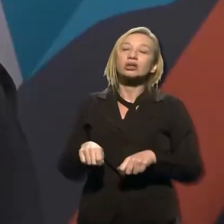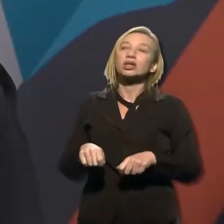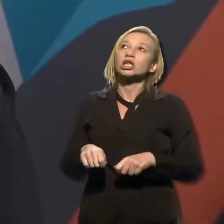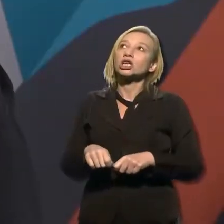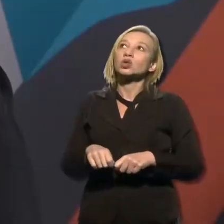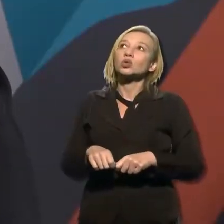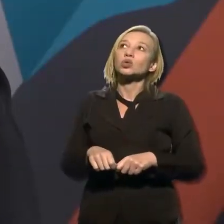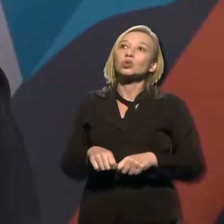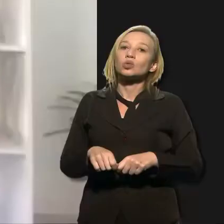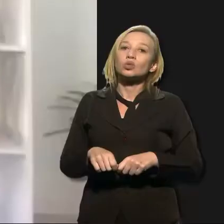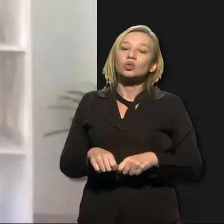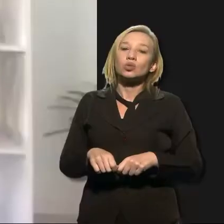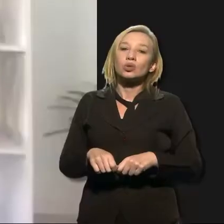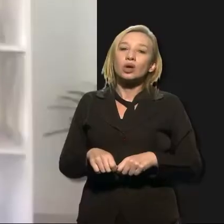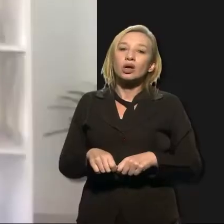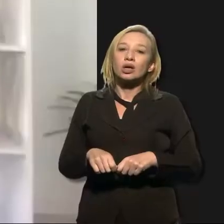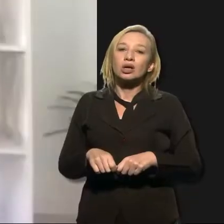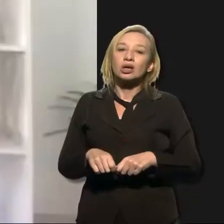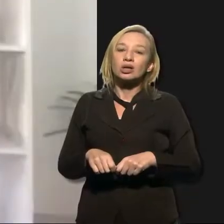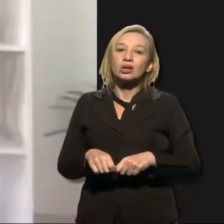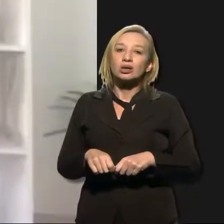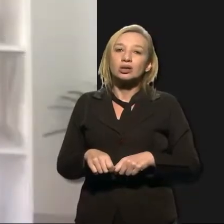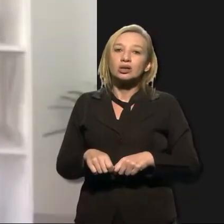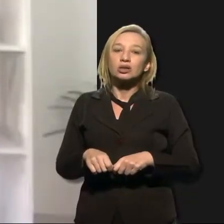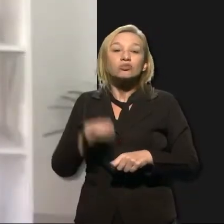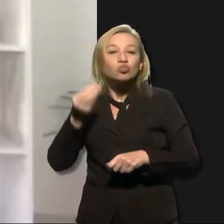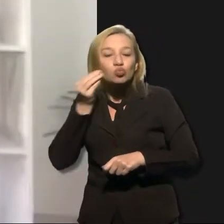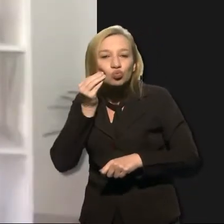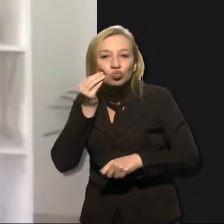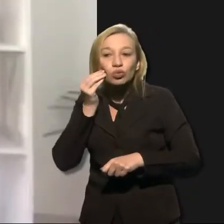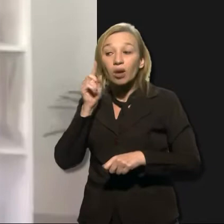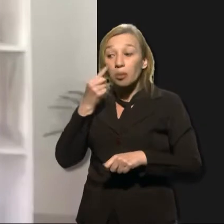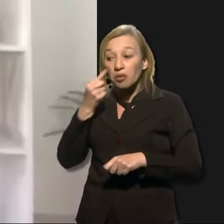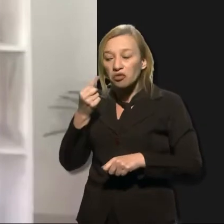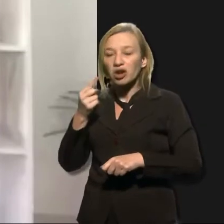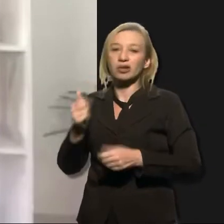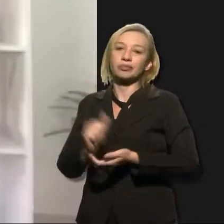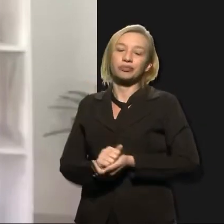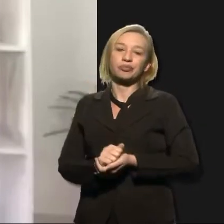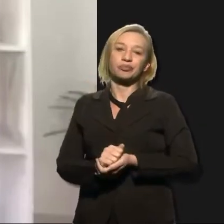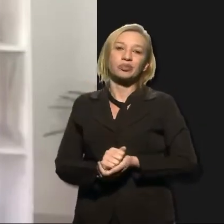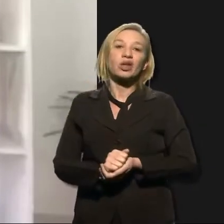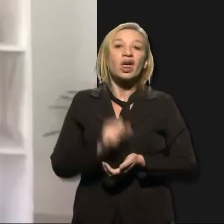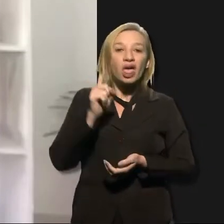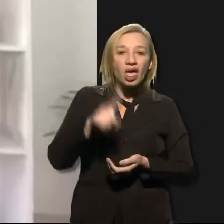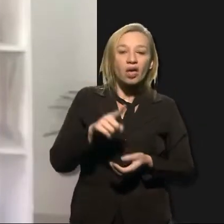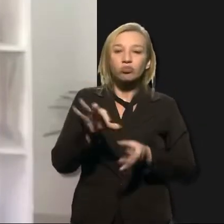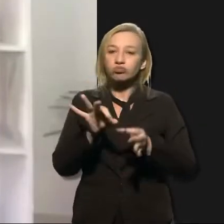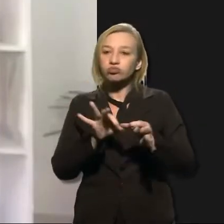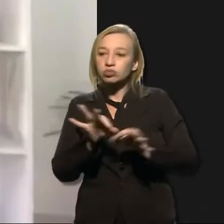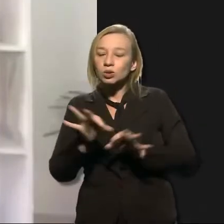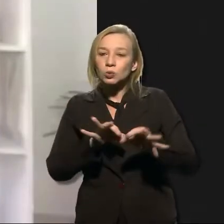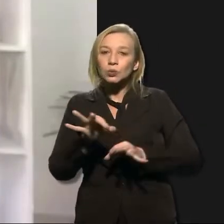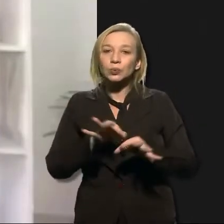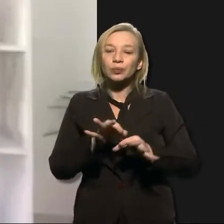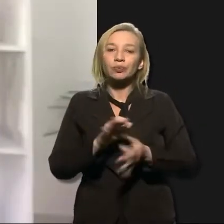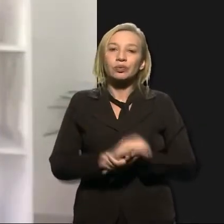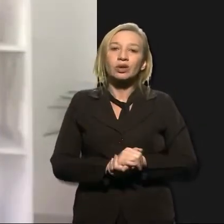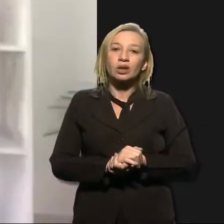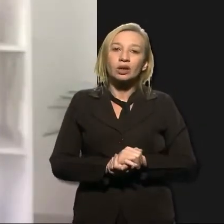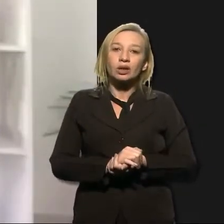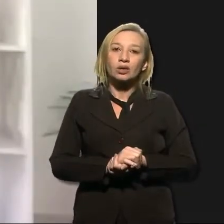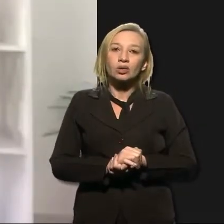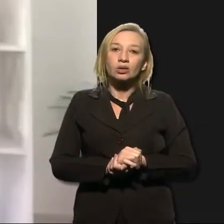então fazendo ali a possibilidade de diagnóstico também. Então é isso, assim, a gente é